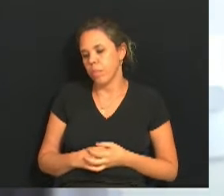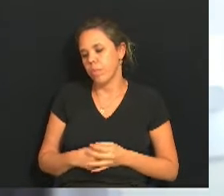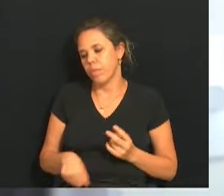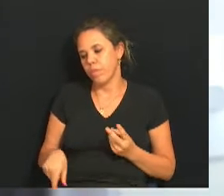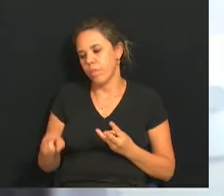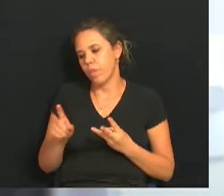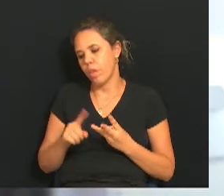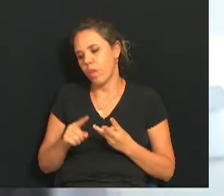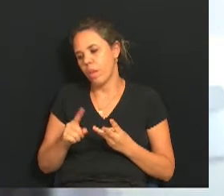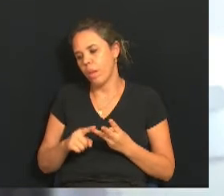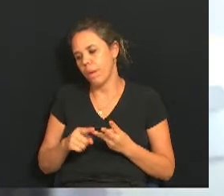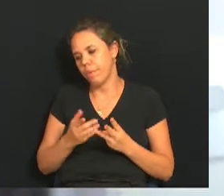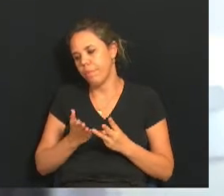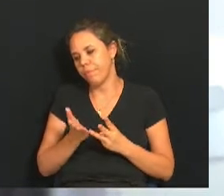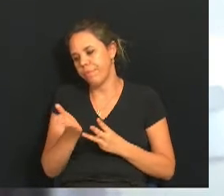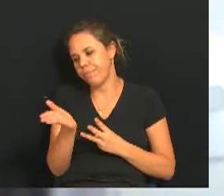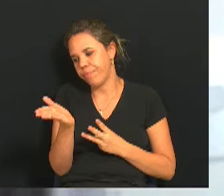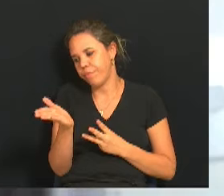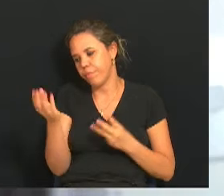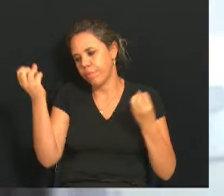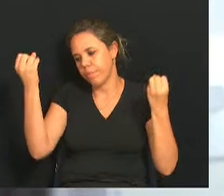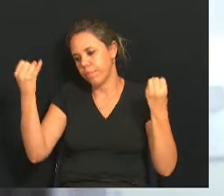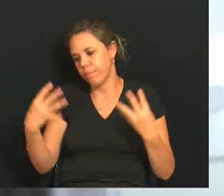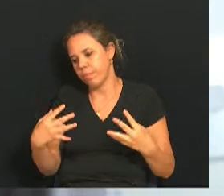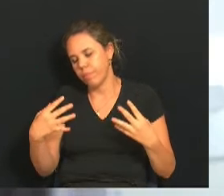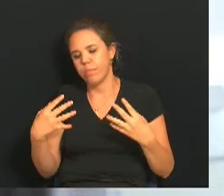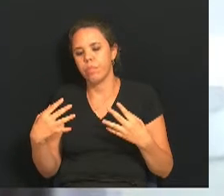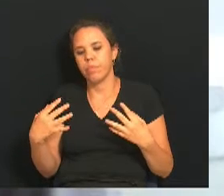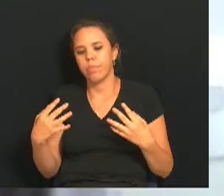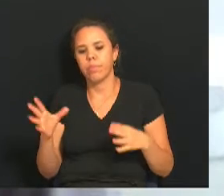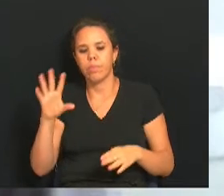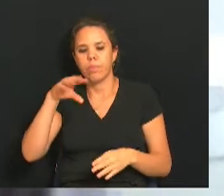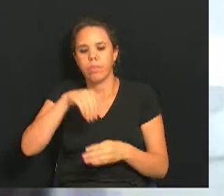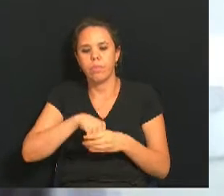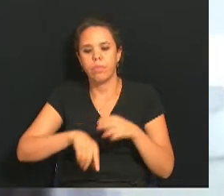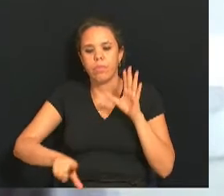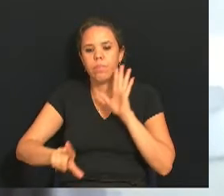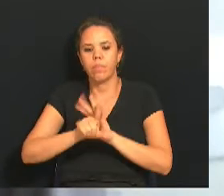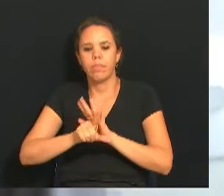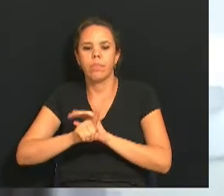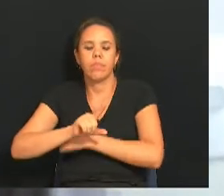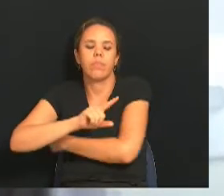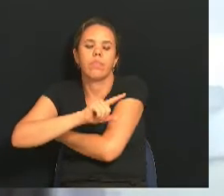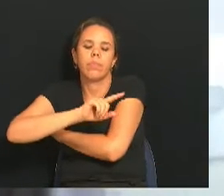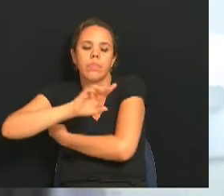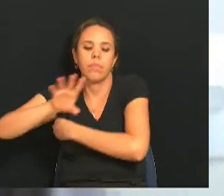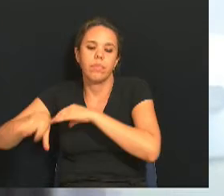outro eixo tratava de trazer para o corpo de uma lei